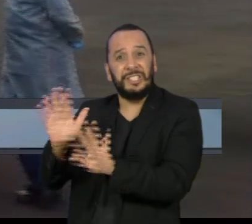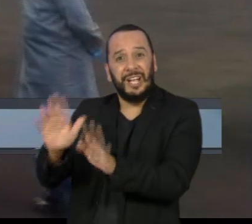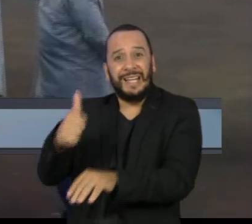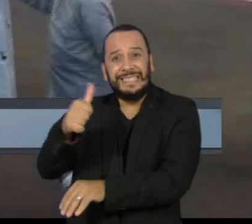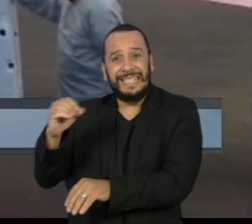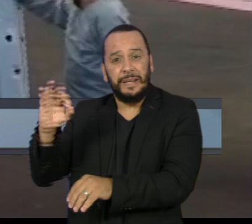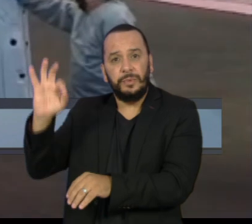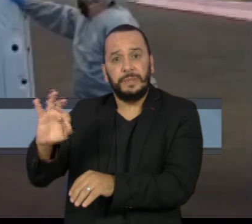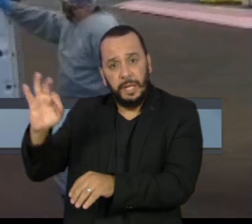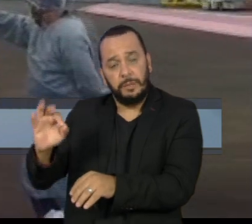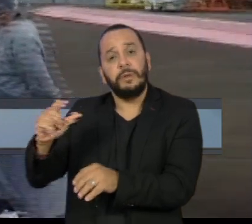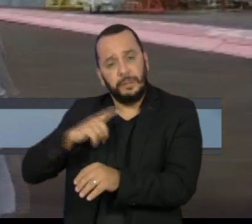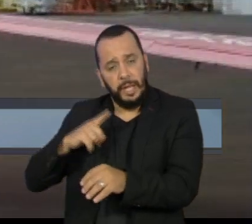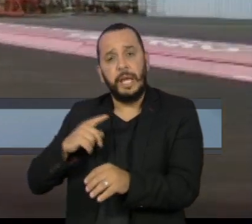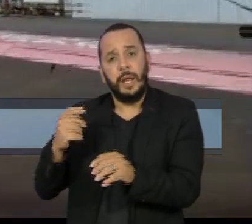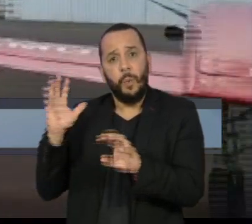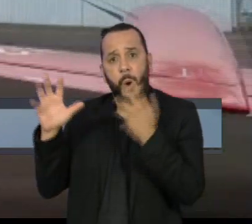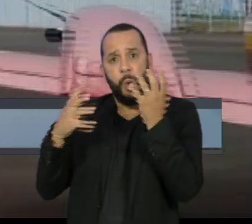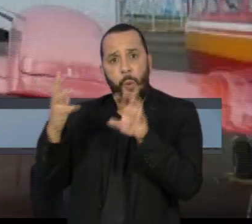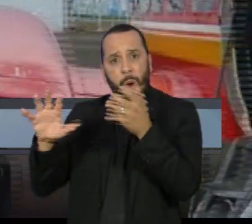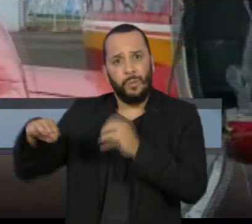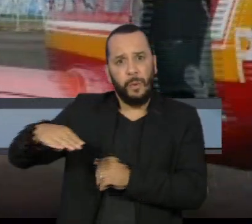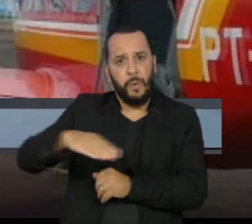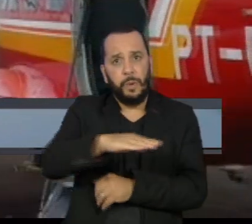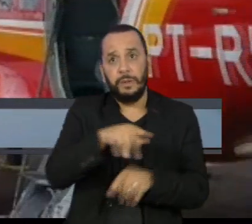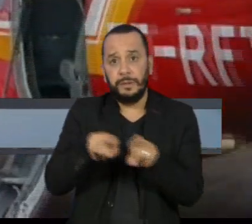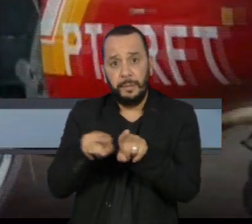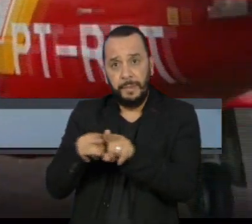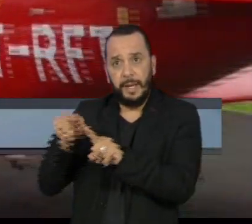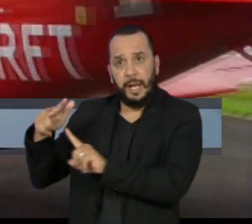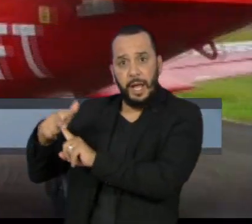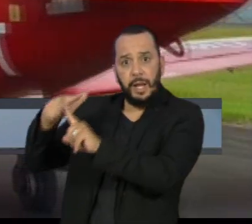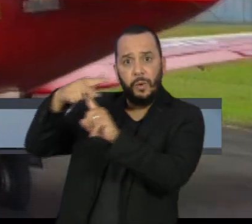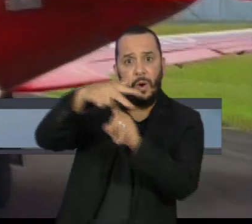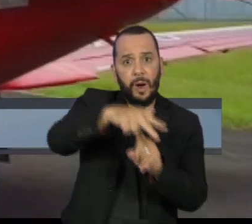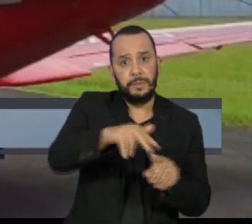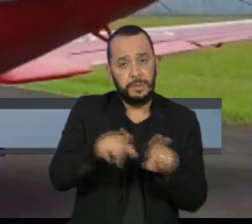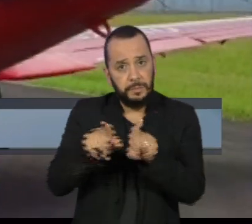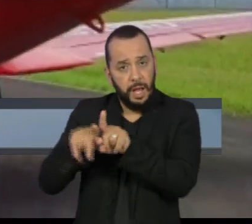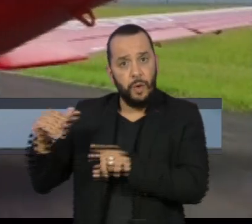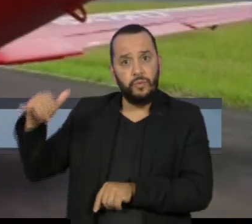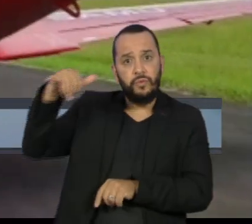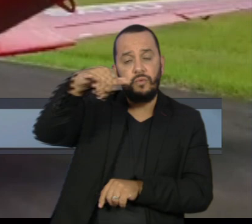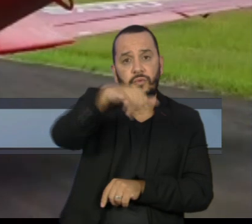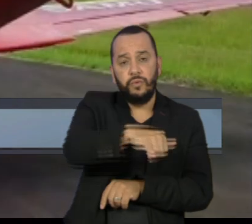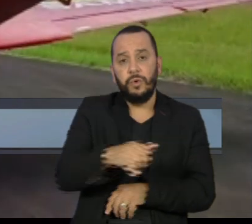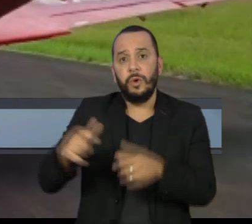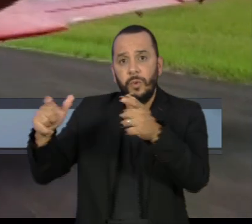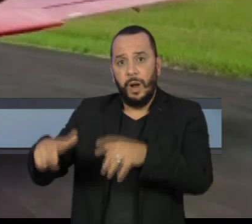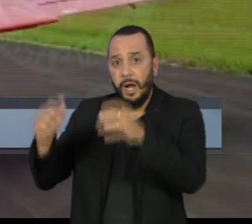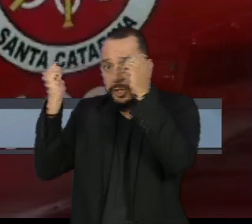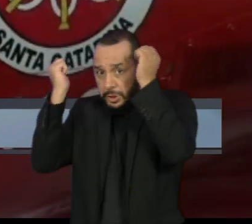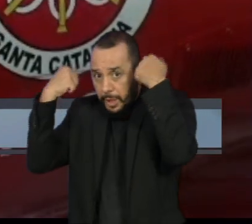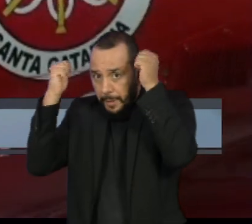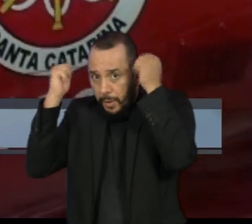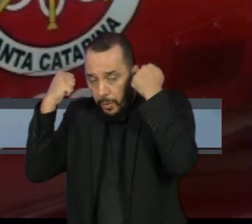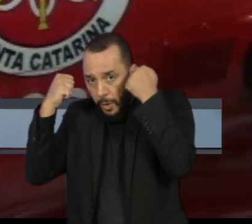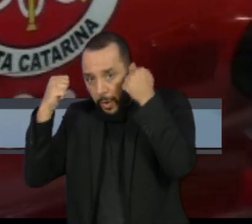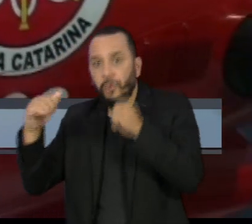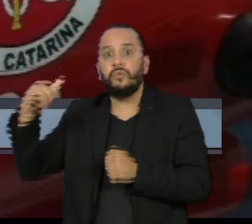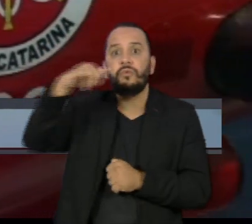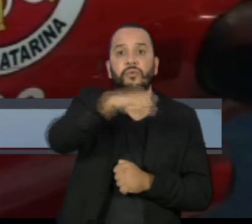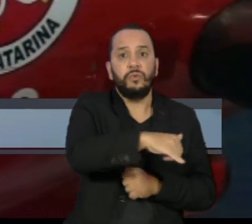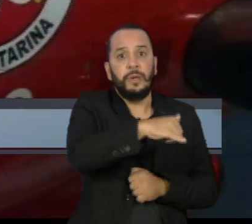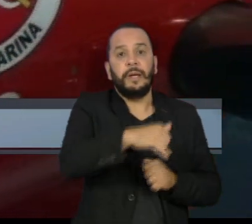com ajuda de helicópteros e veículos do Corpo de Bombeiros os pacientes foram levados das regiões de Chapecó para Itajaí e de